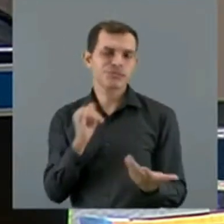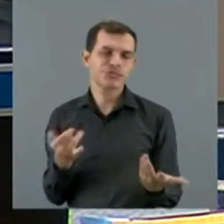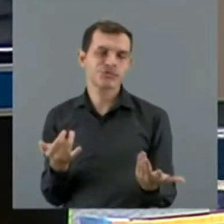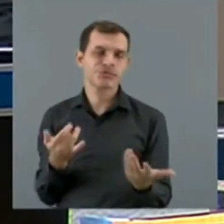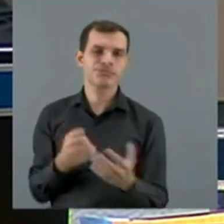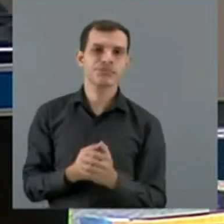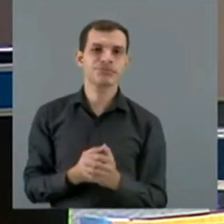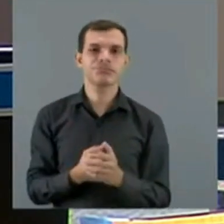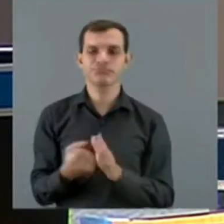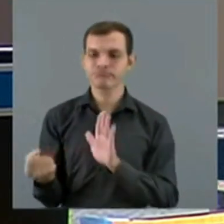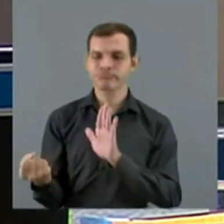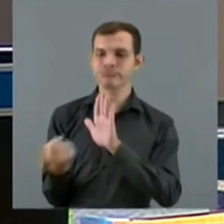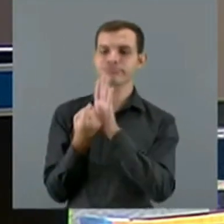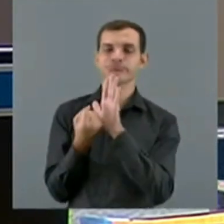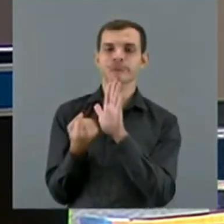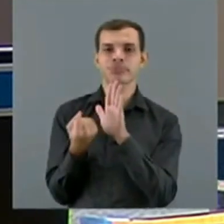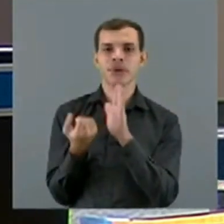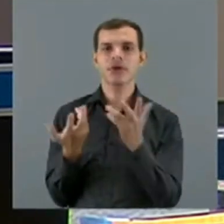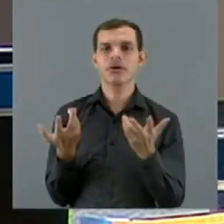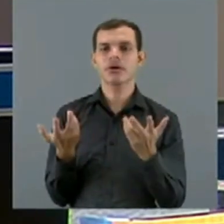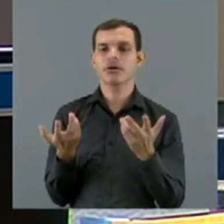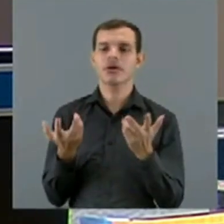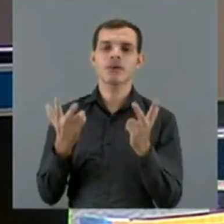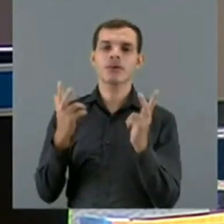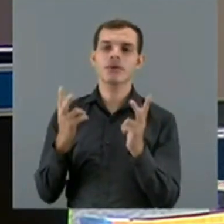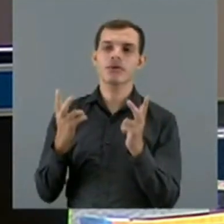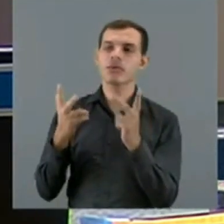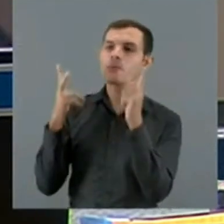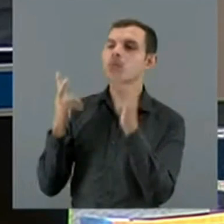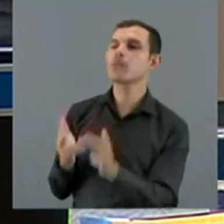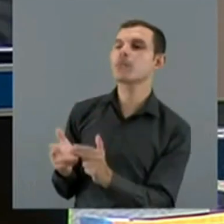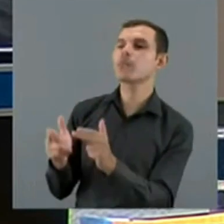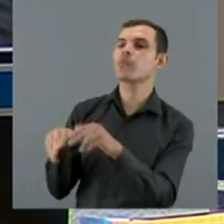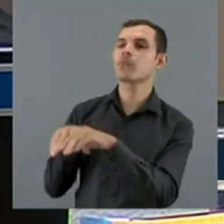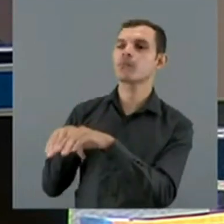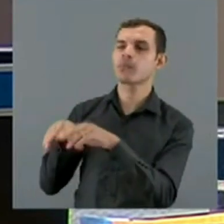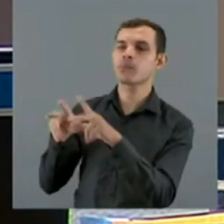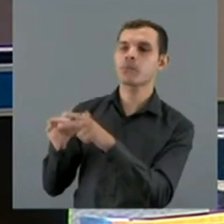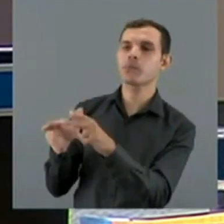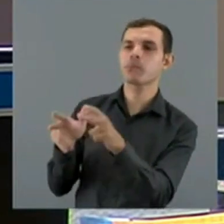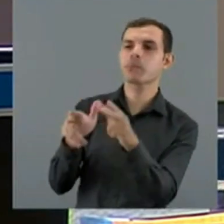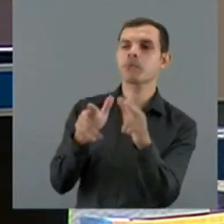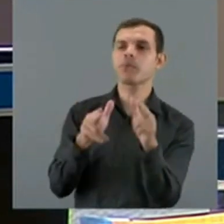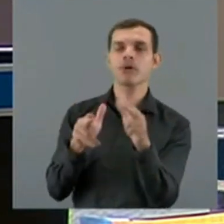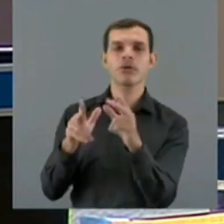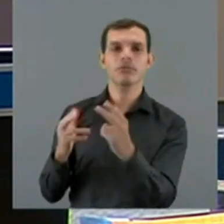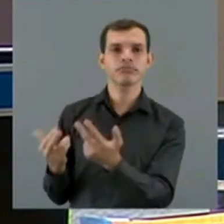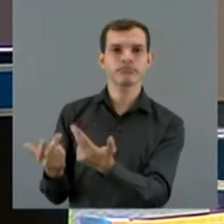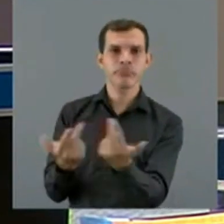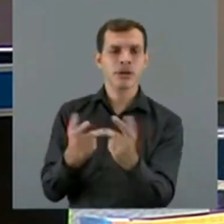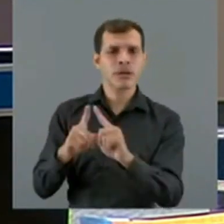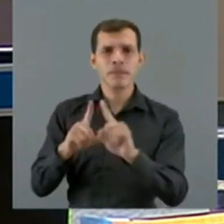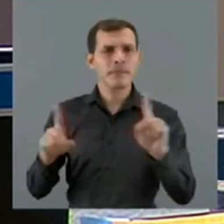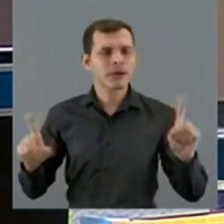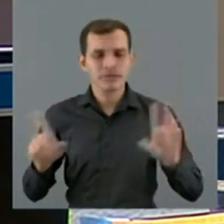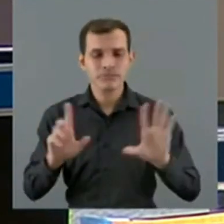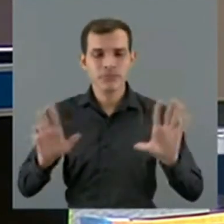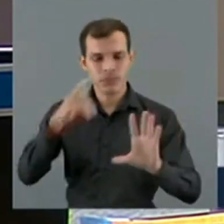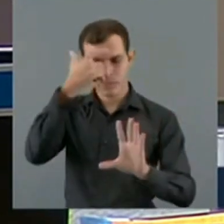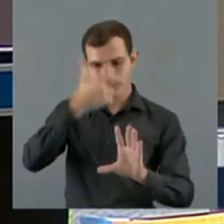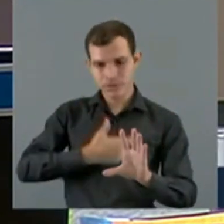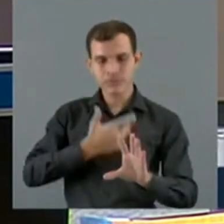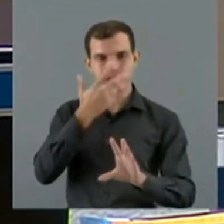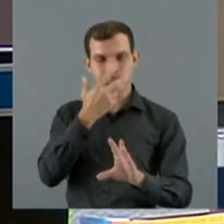rotulado estatisticamente, todavia, tornei-me uma exceção. Um destino